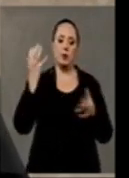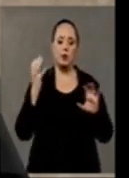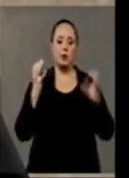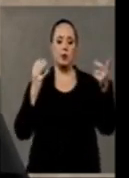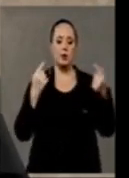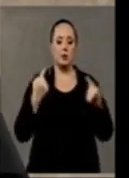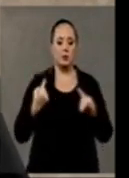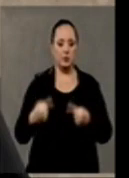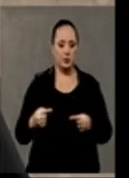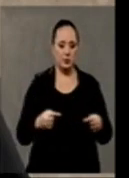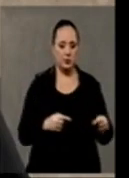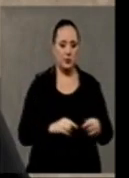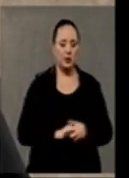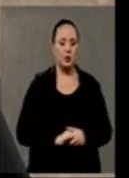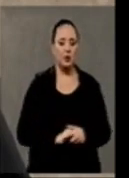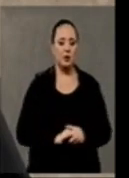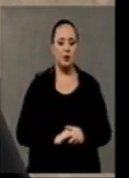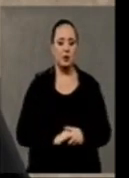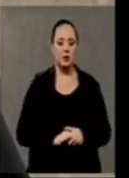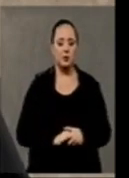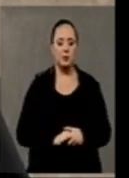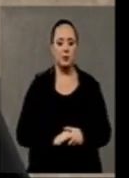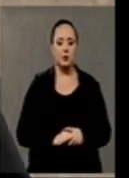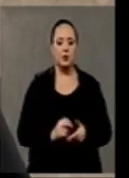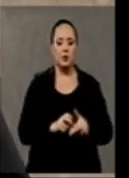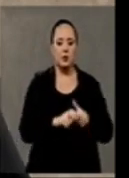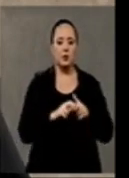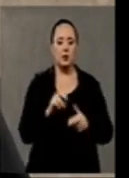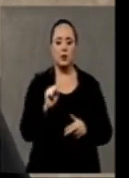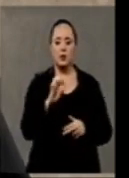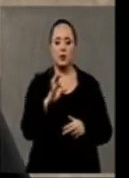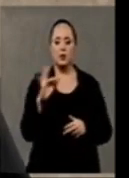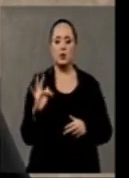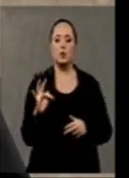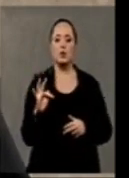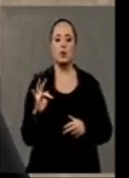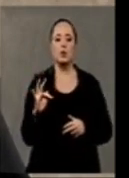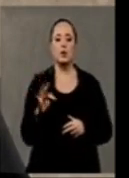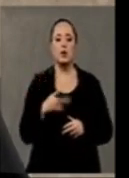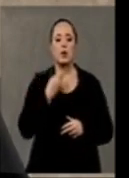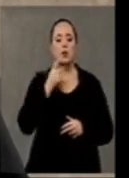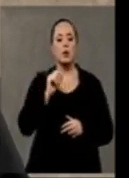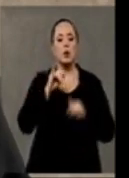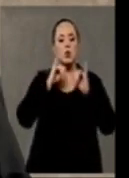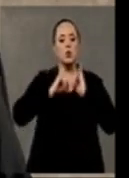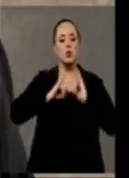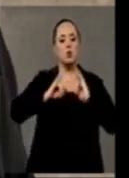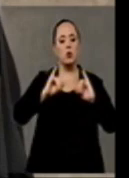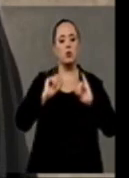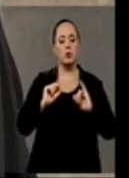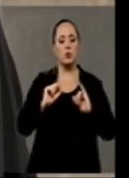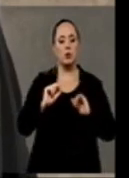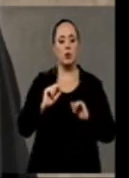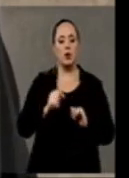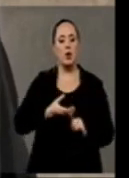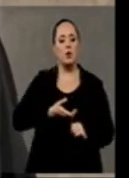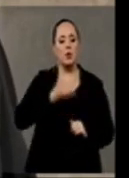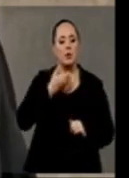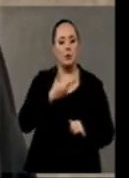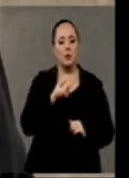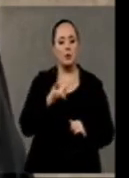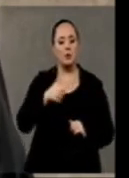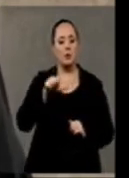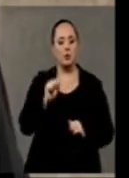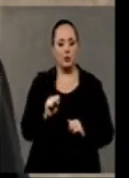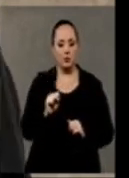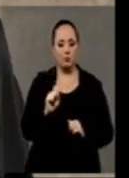foi com isso em mente que o supremo tribunal federal se esmerou para divulgar ainda em dezembro de 2018